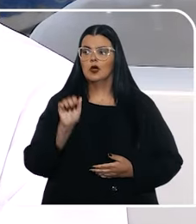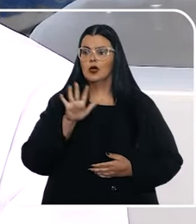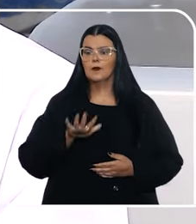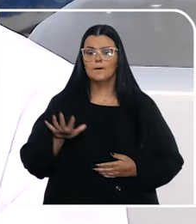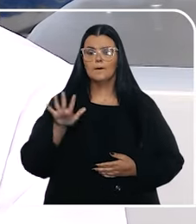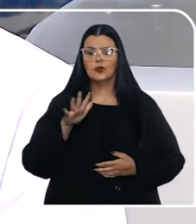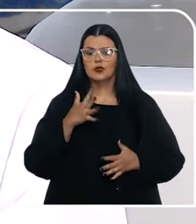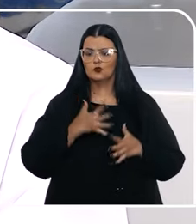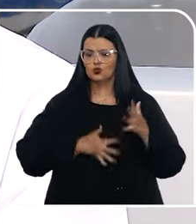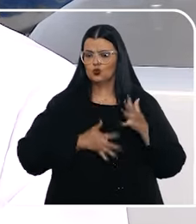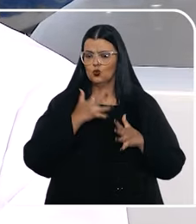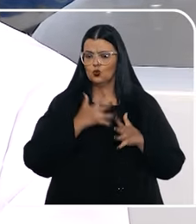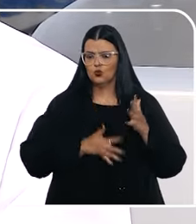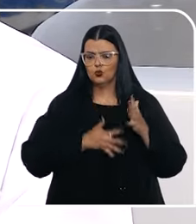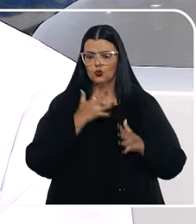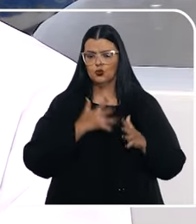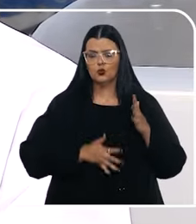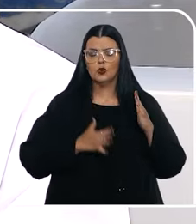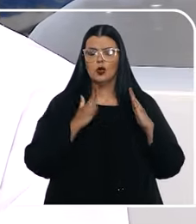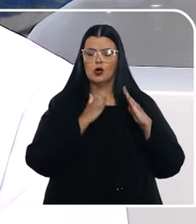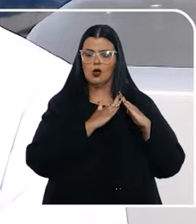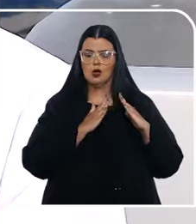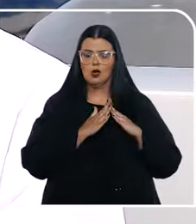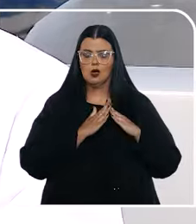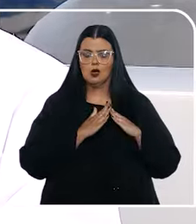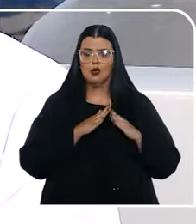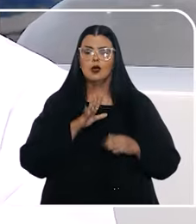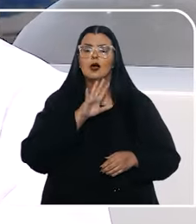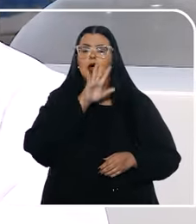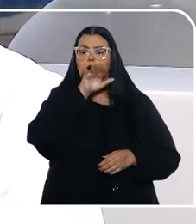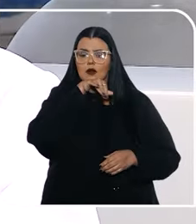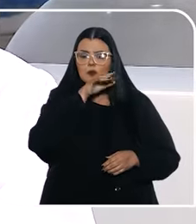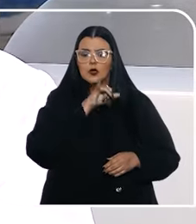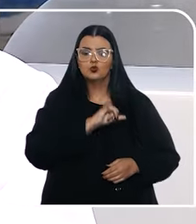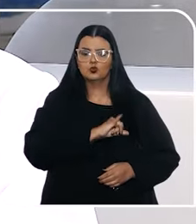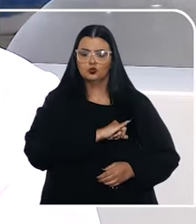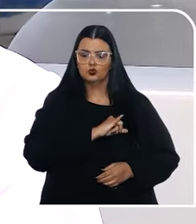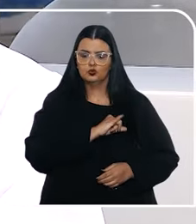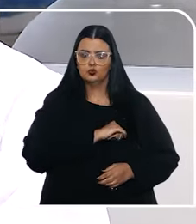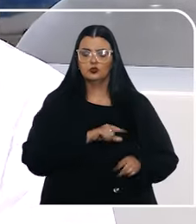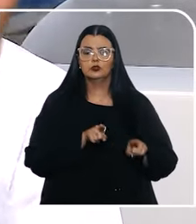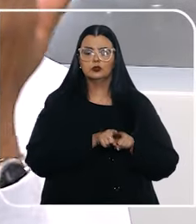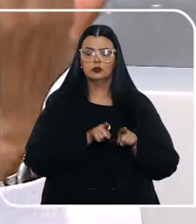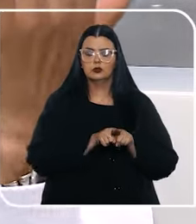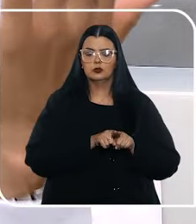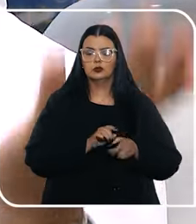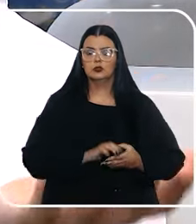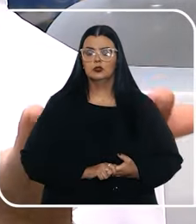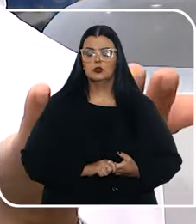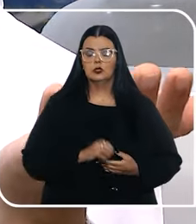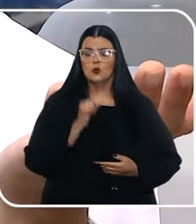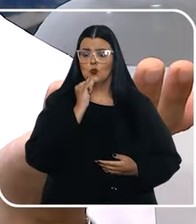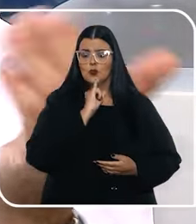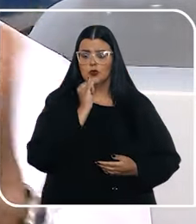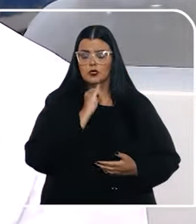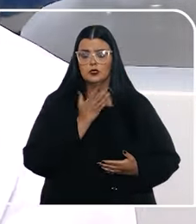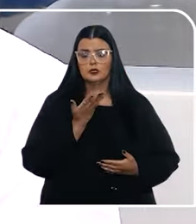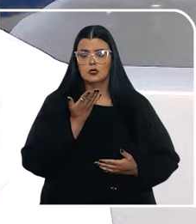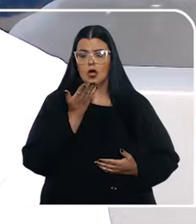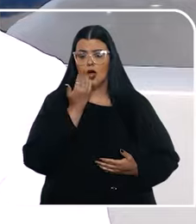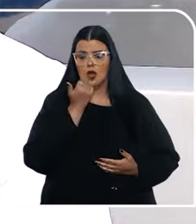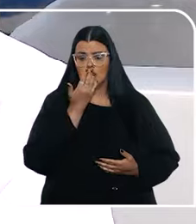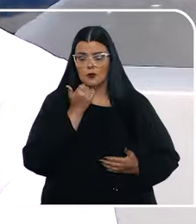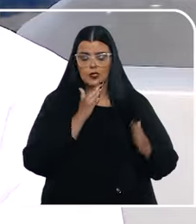Quando em um ambiente conturbado em casa, os animais podem sofrer também. Às vezes, um alimento numa